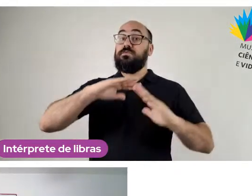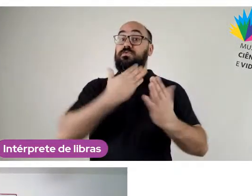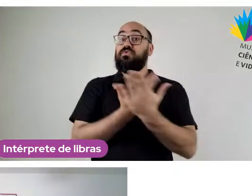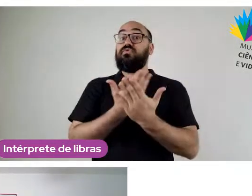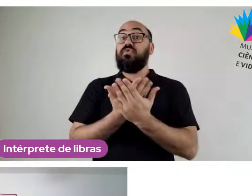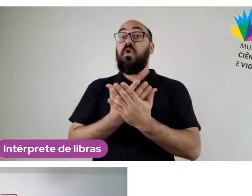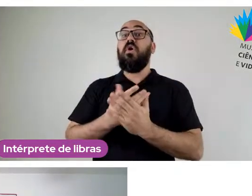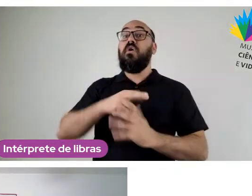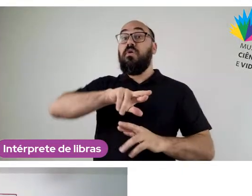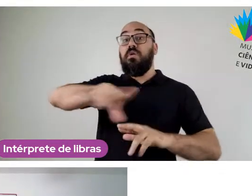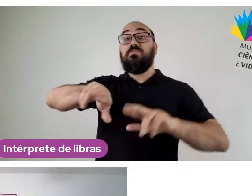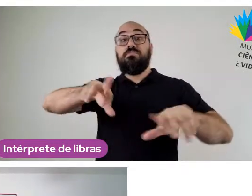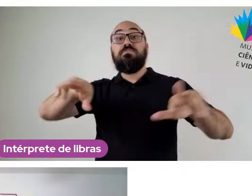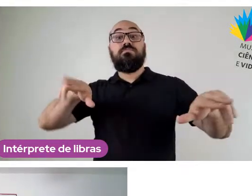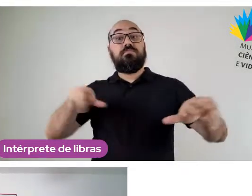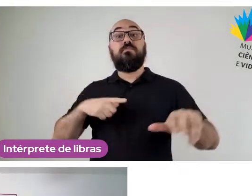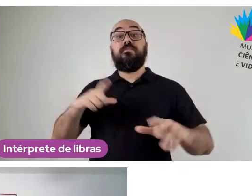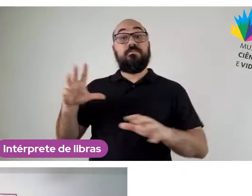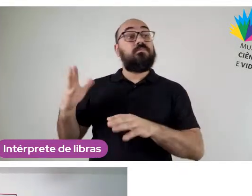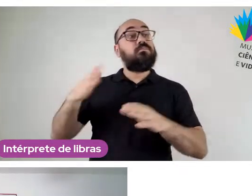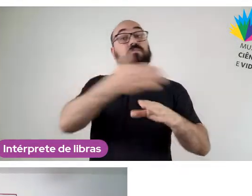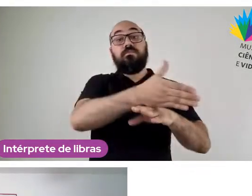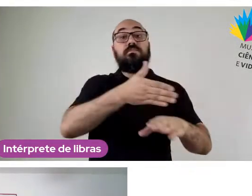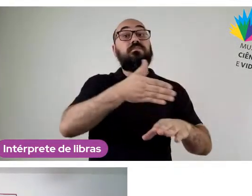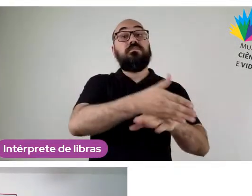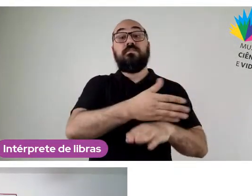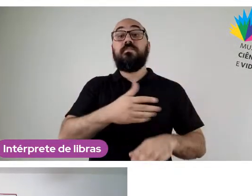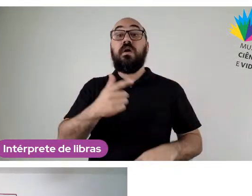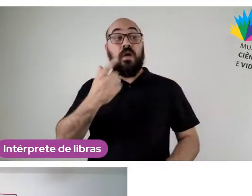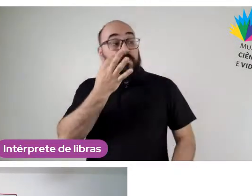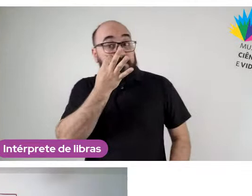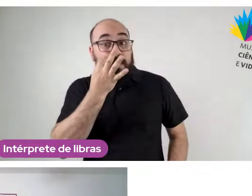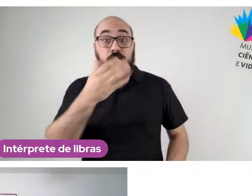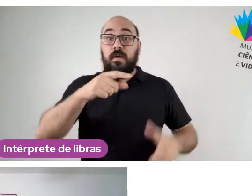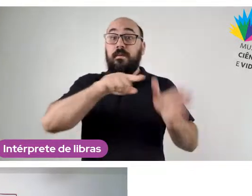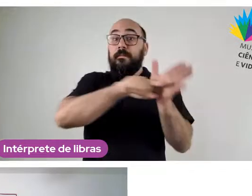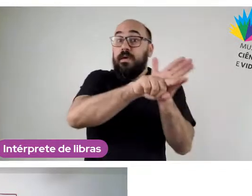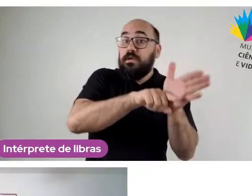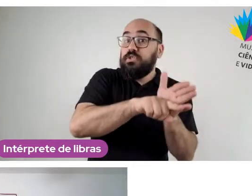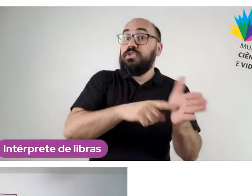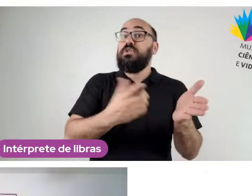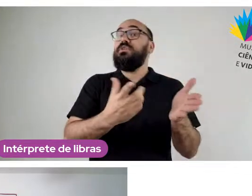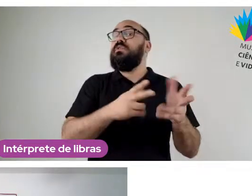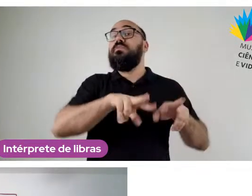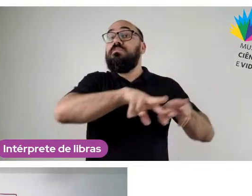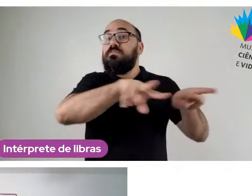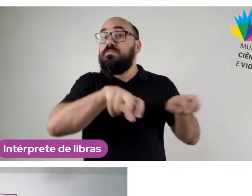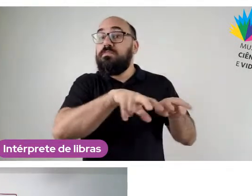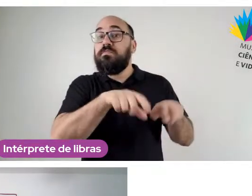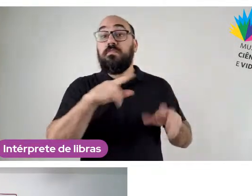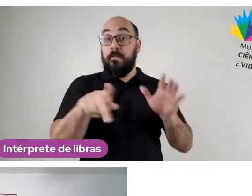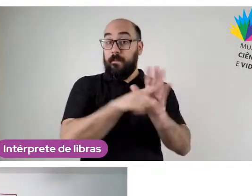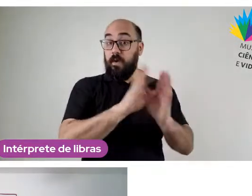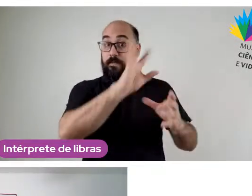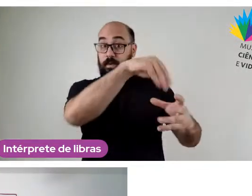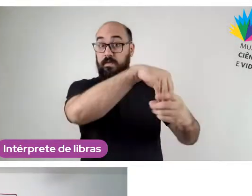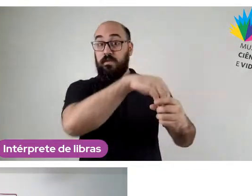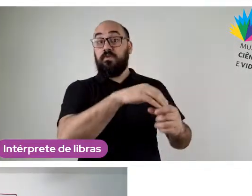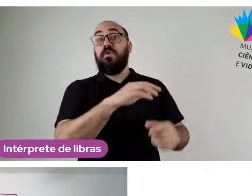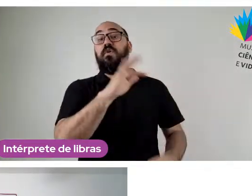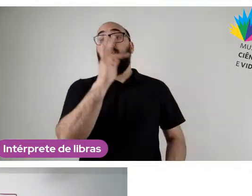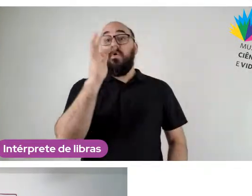poder ter acesso às pesquisas e atividades que estão sendo feitas na universidade. E continuando as nossas